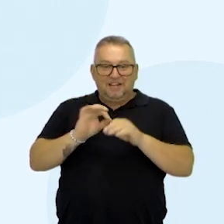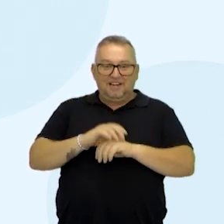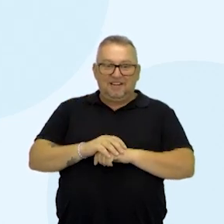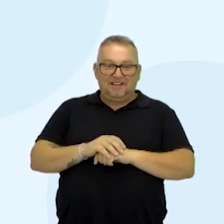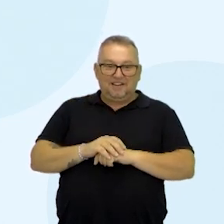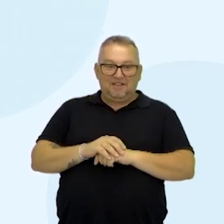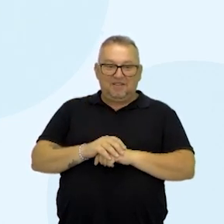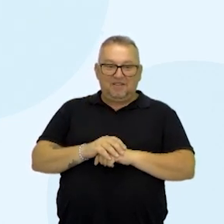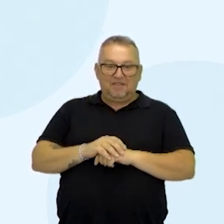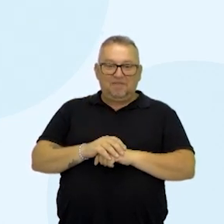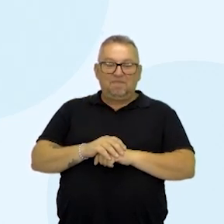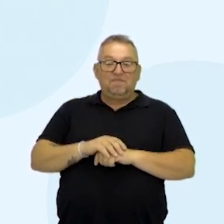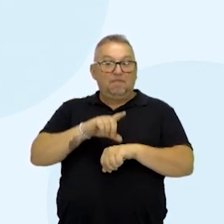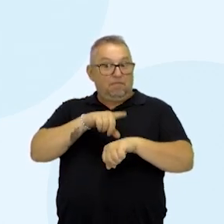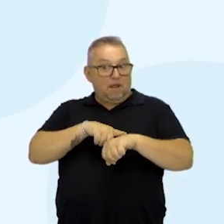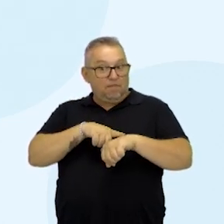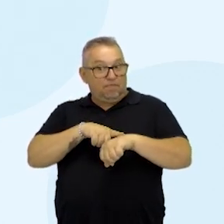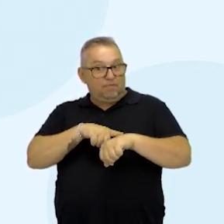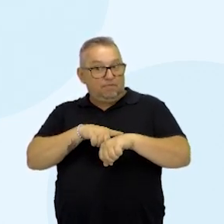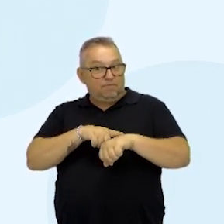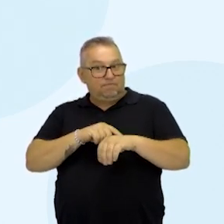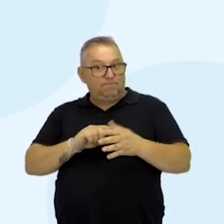lá. Tempo.